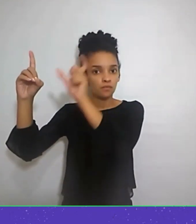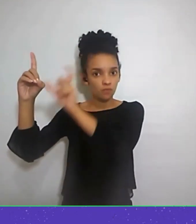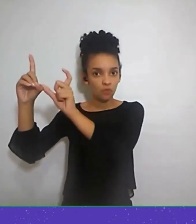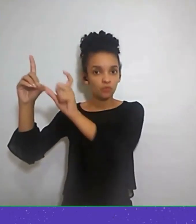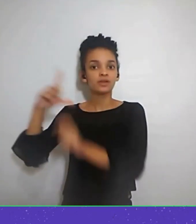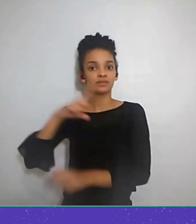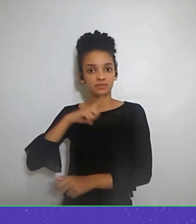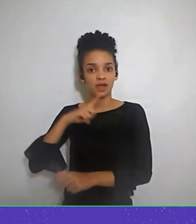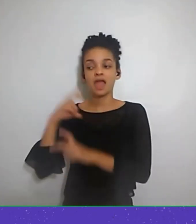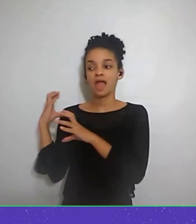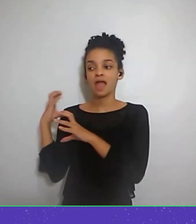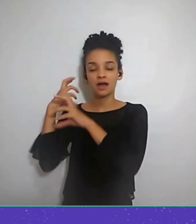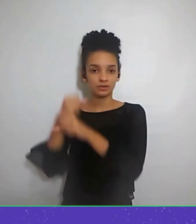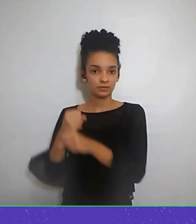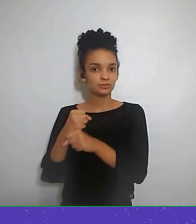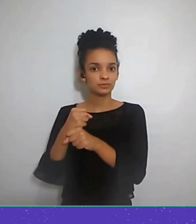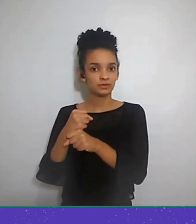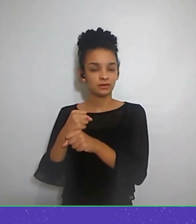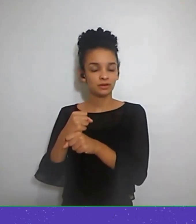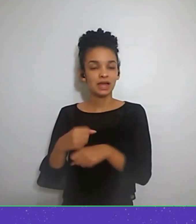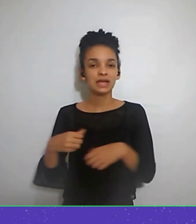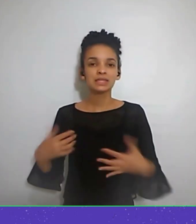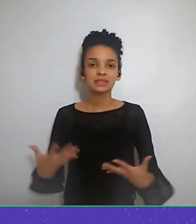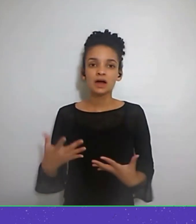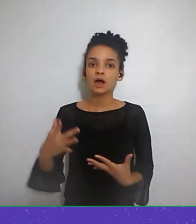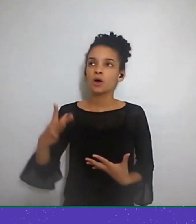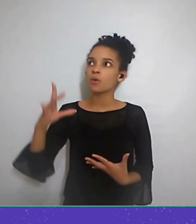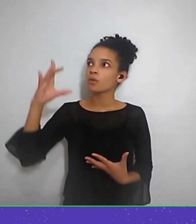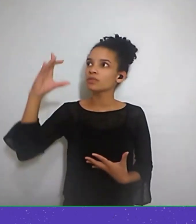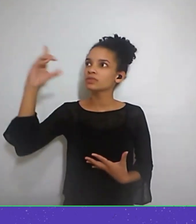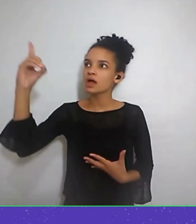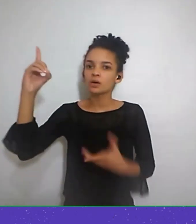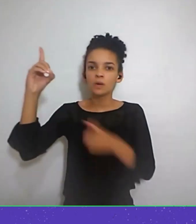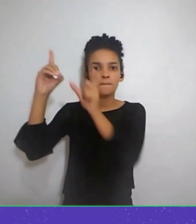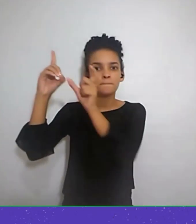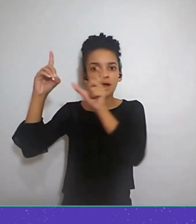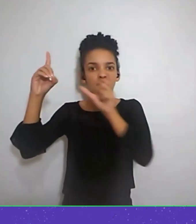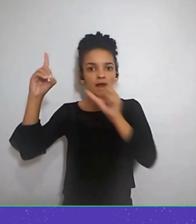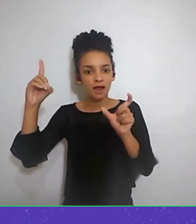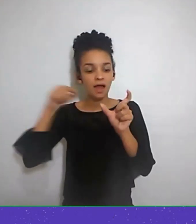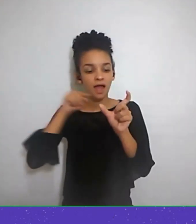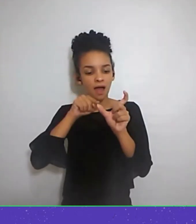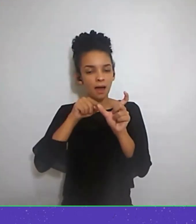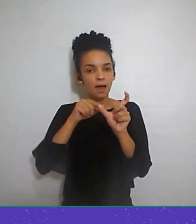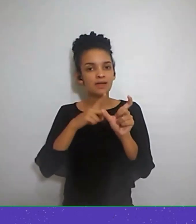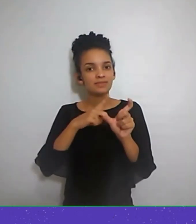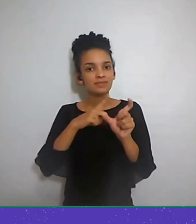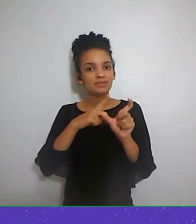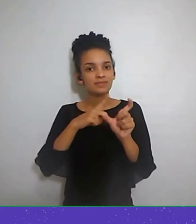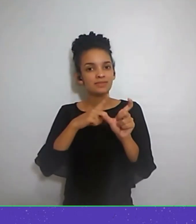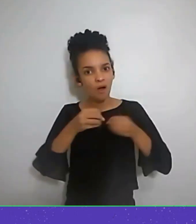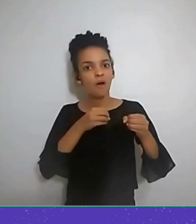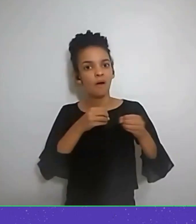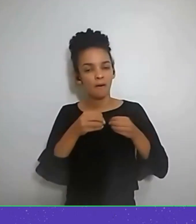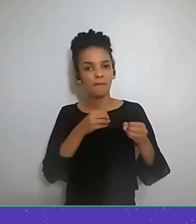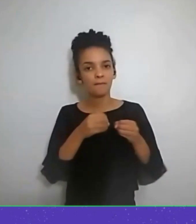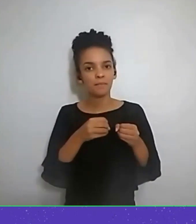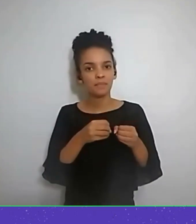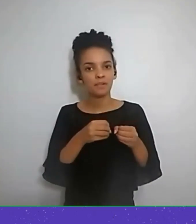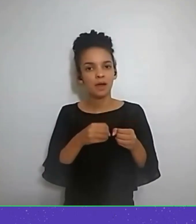a palavra não pode ficar sem obra. A palavra e obra tem que andar